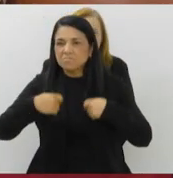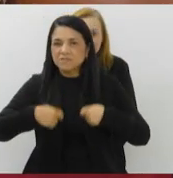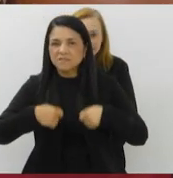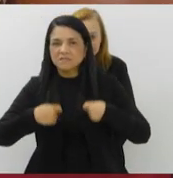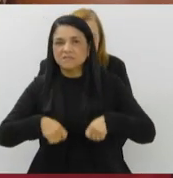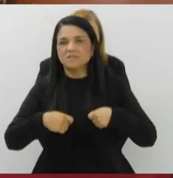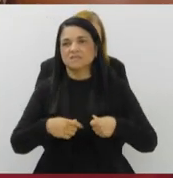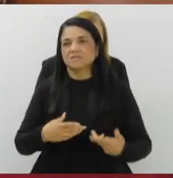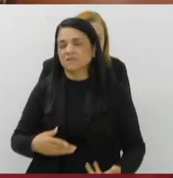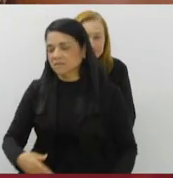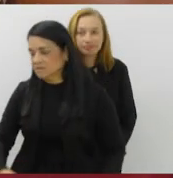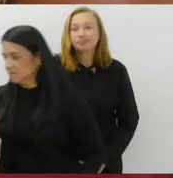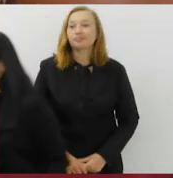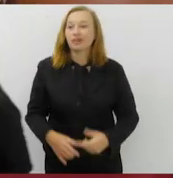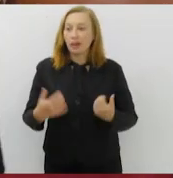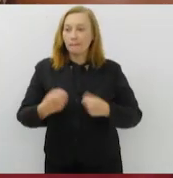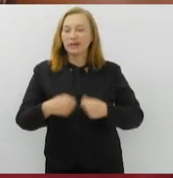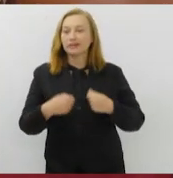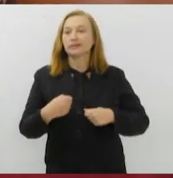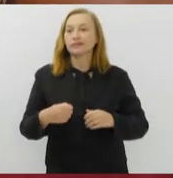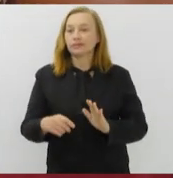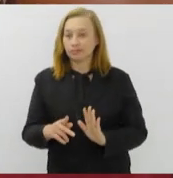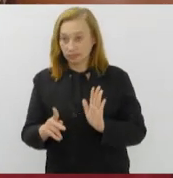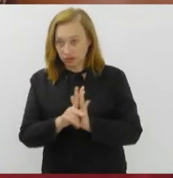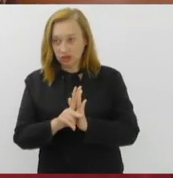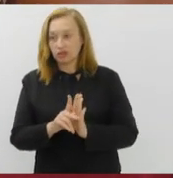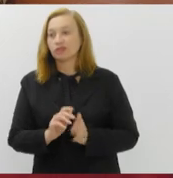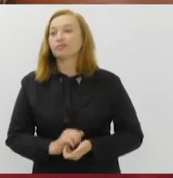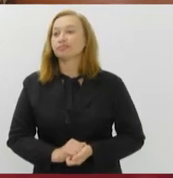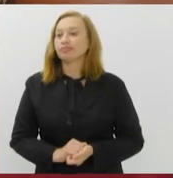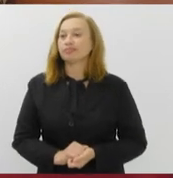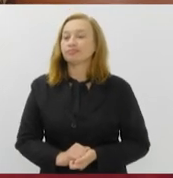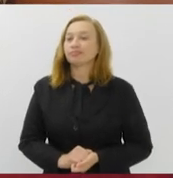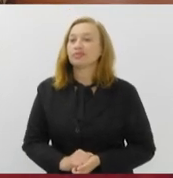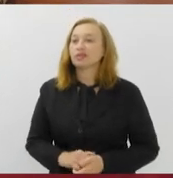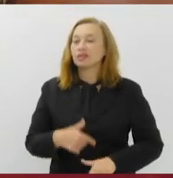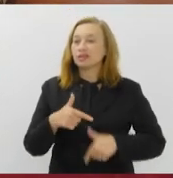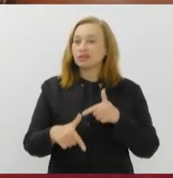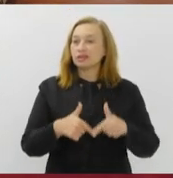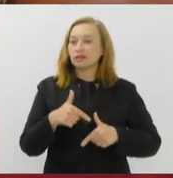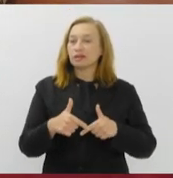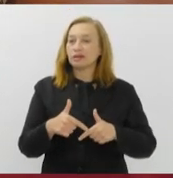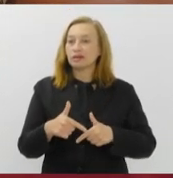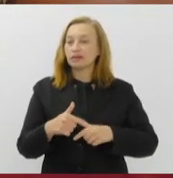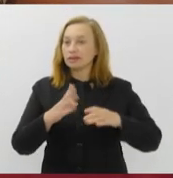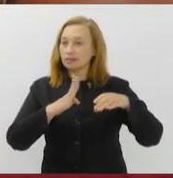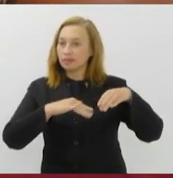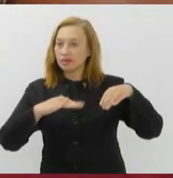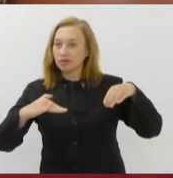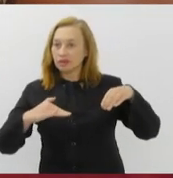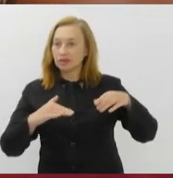ajuda. A gente precisa de projeto para a gente estar lá, sabe? A gente trabalha numa Baía de Guanabara.